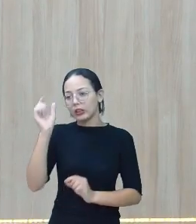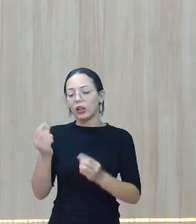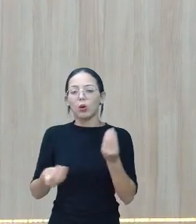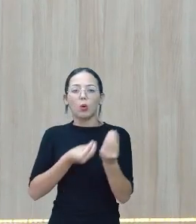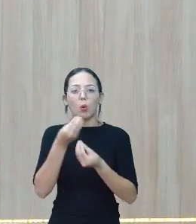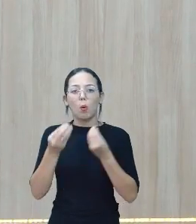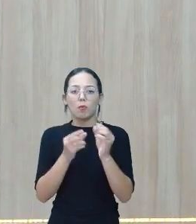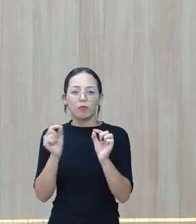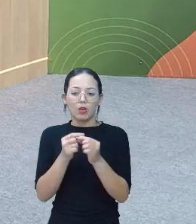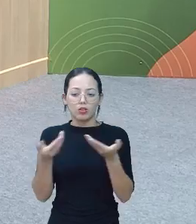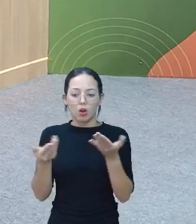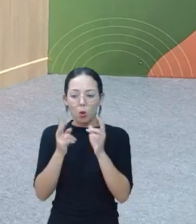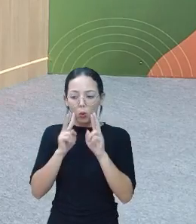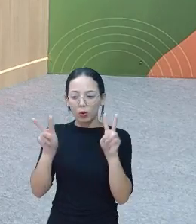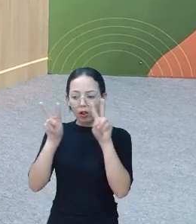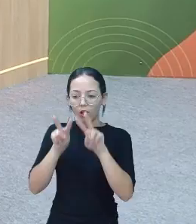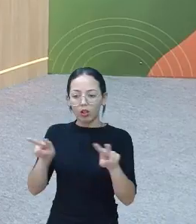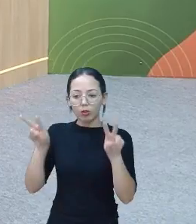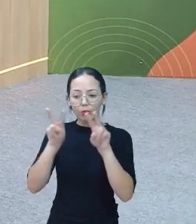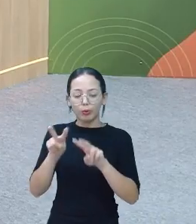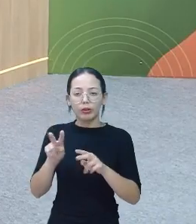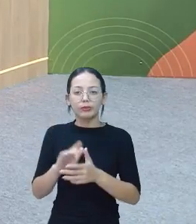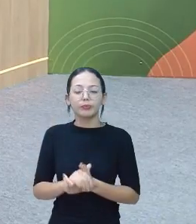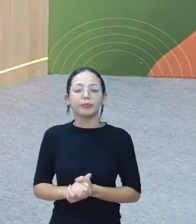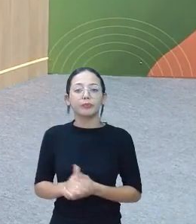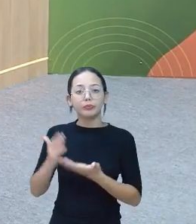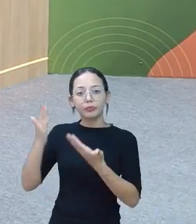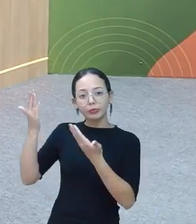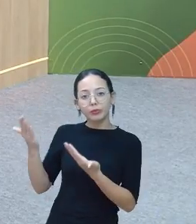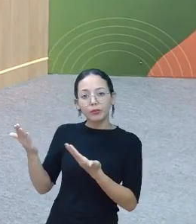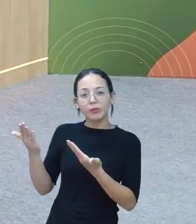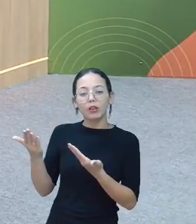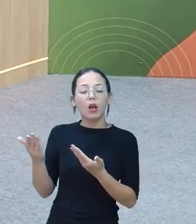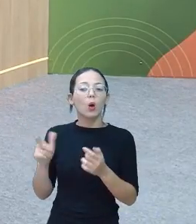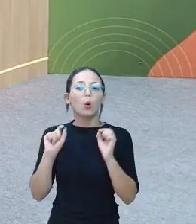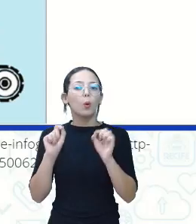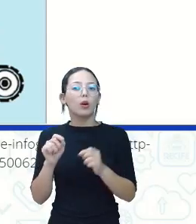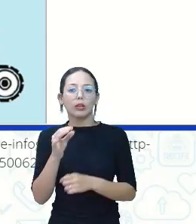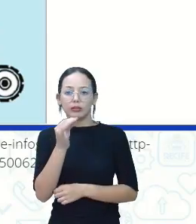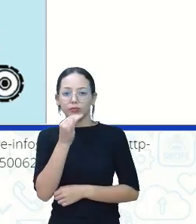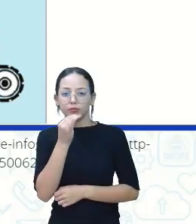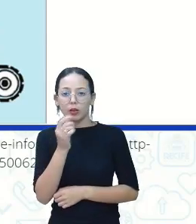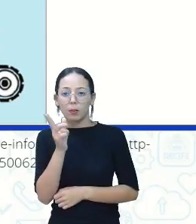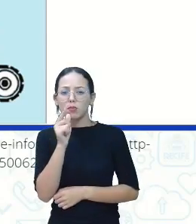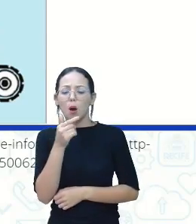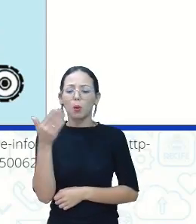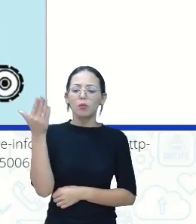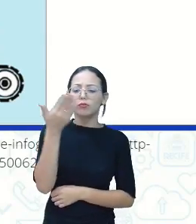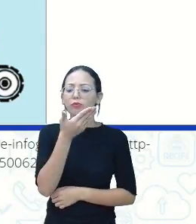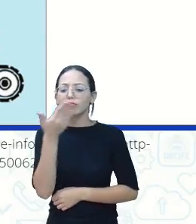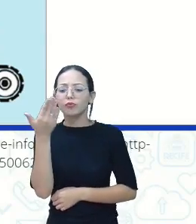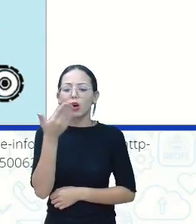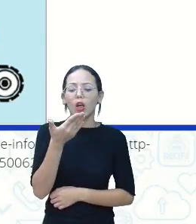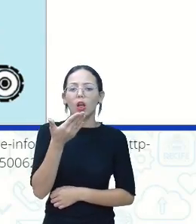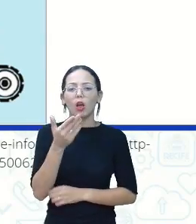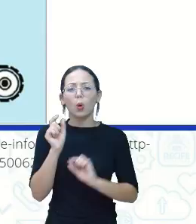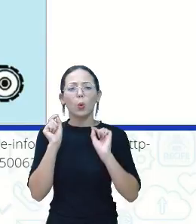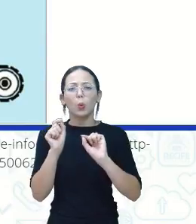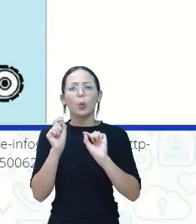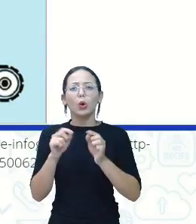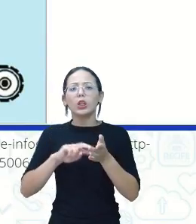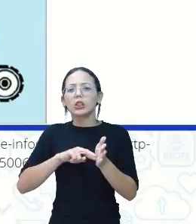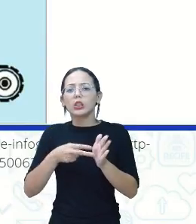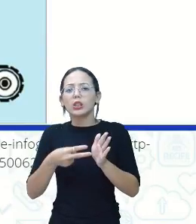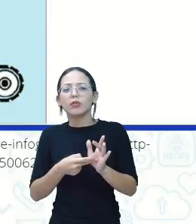gente pode fazer essa leitura. Então, aqui na tela a gente observa o seguinte, ó, a água que você não vê. O que está dizendo esse